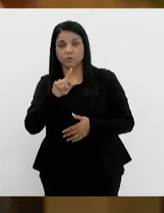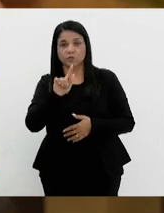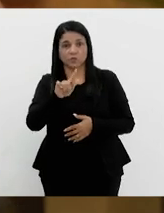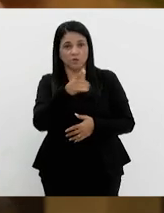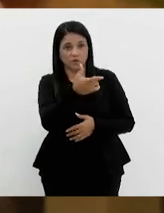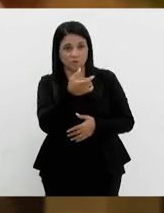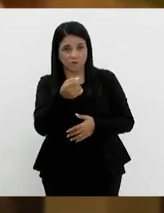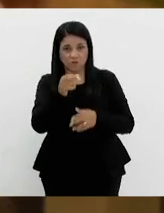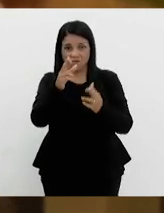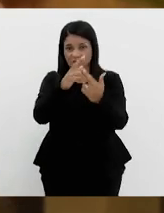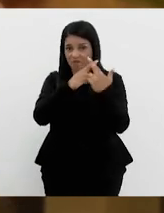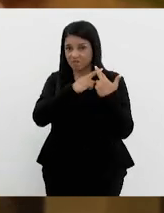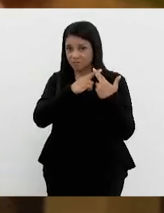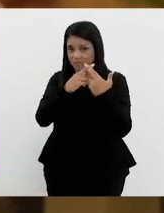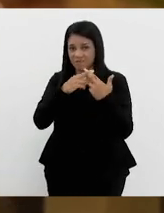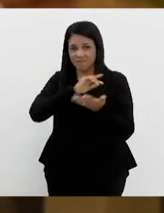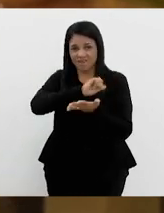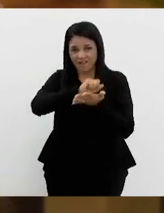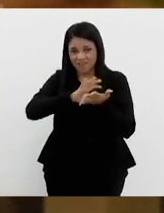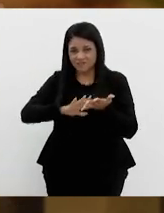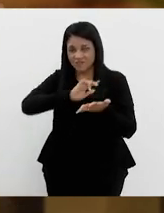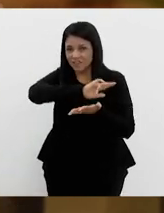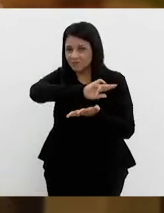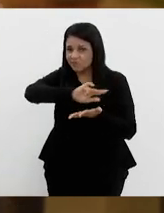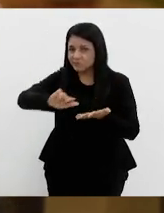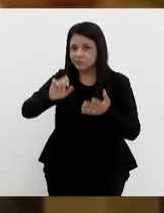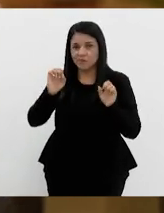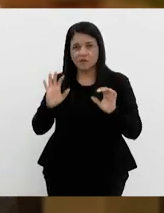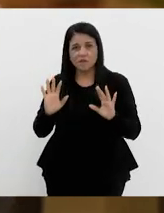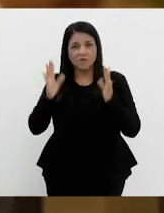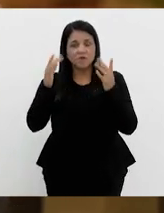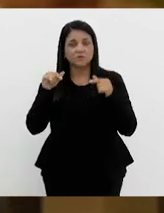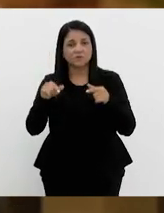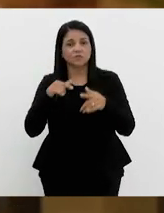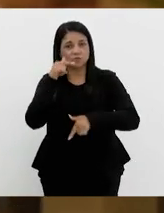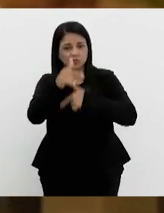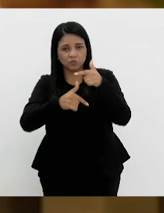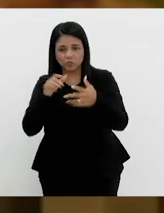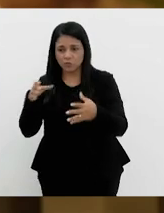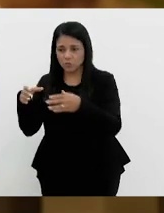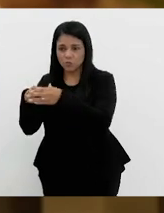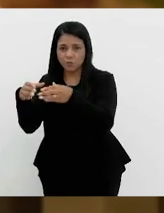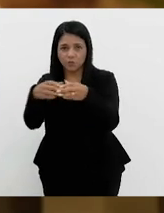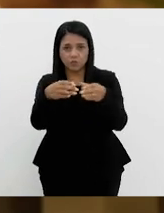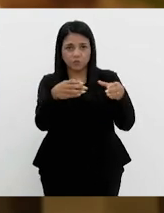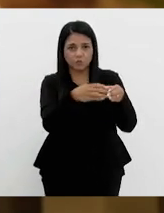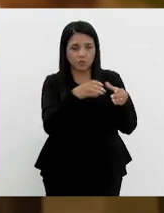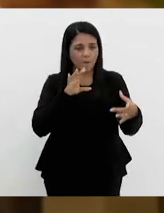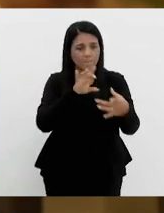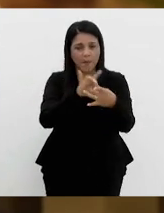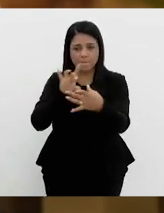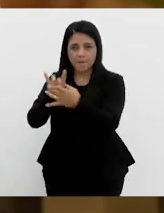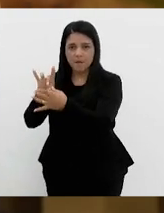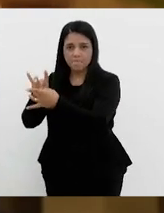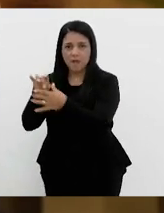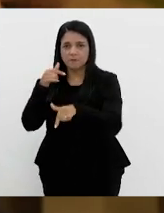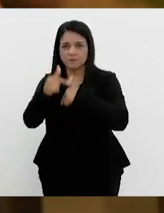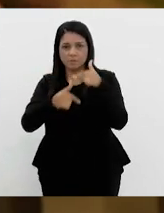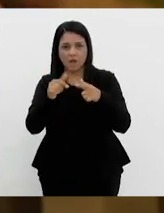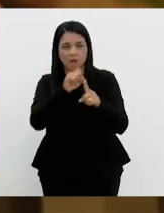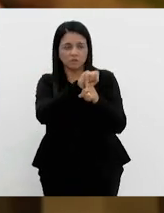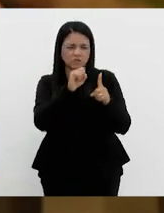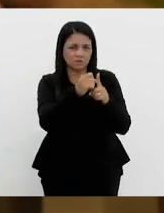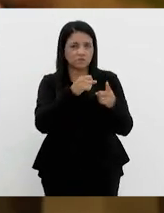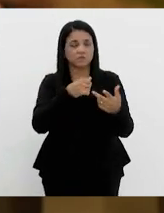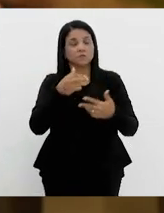por todas as atividades eventos e interações com os grupos de trabalho a trilha xerpa trilha financeira G20 social e outros